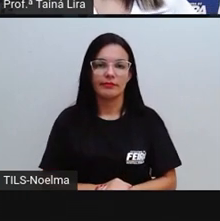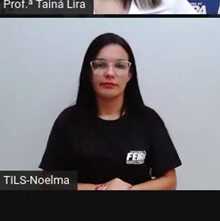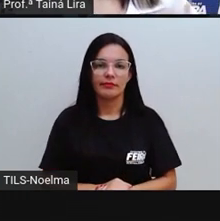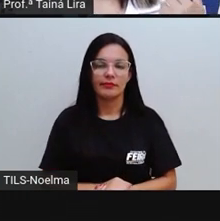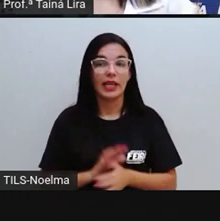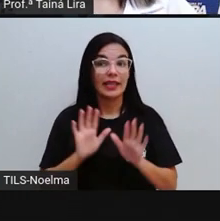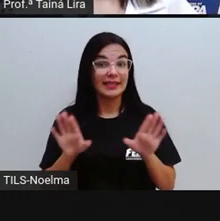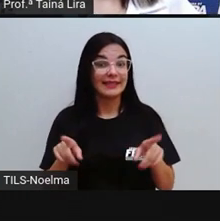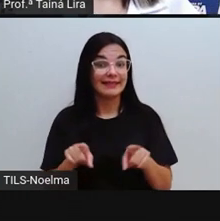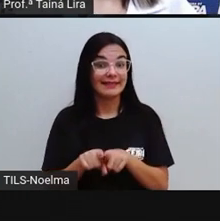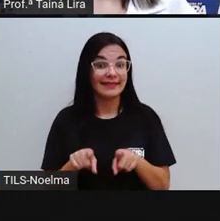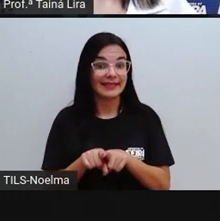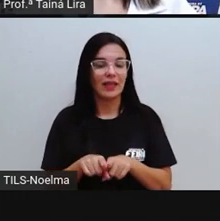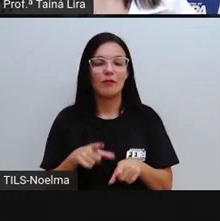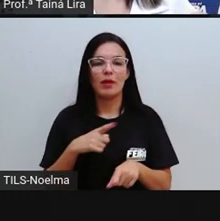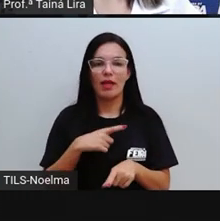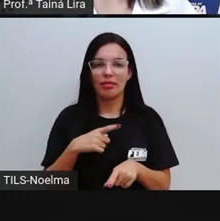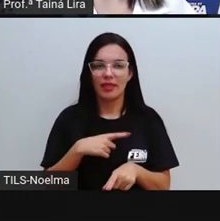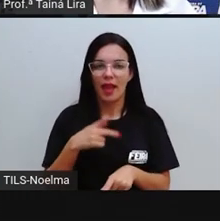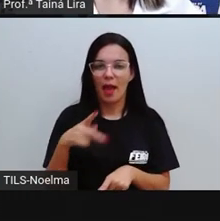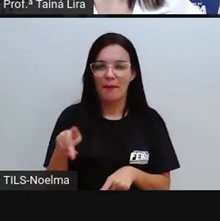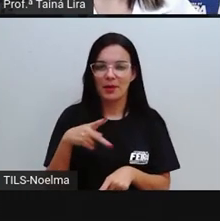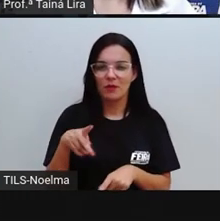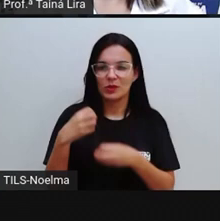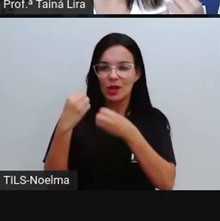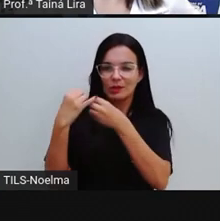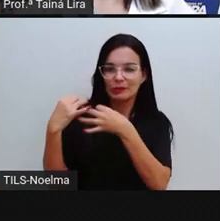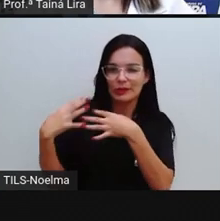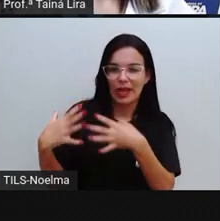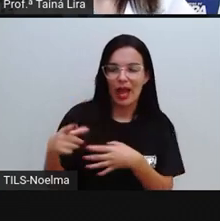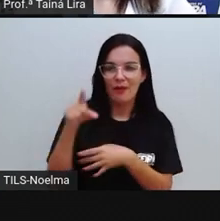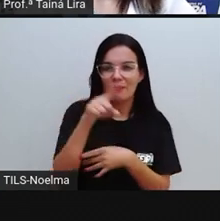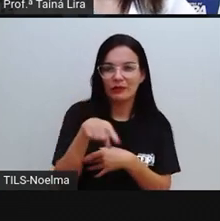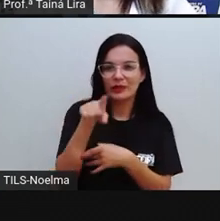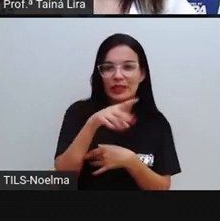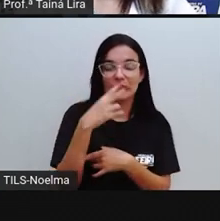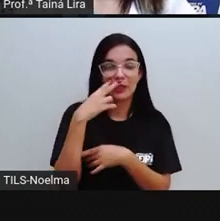E além disso, pessoal, a Pro trouxe aqui para vocês verem que